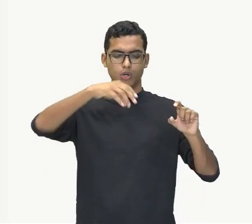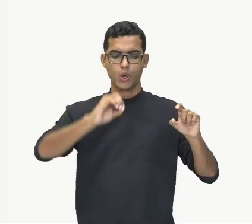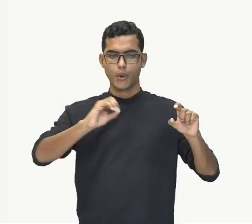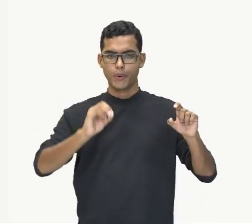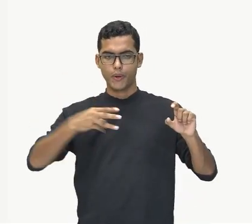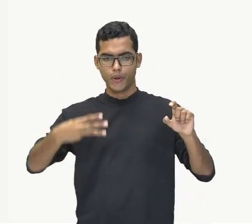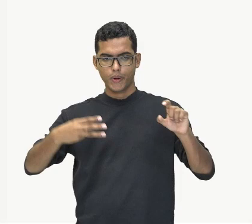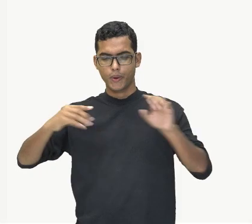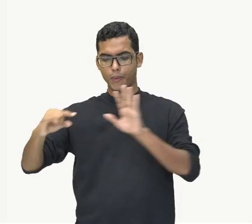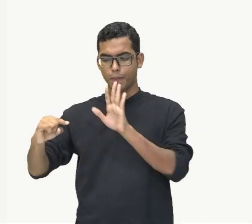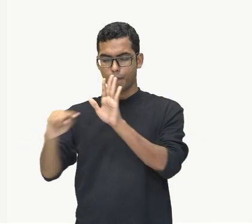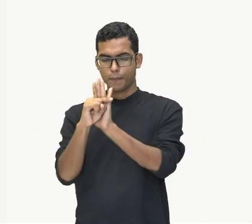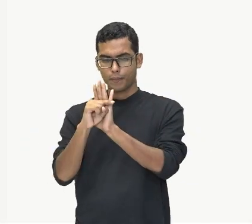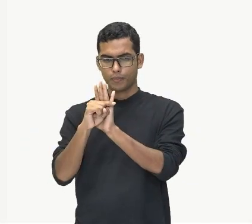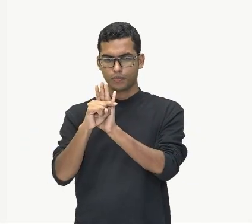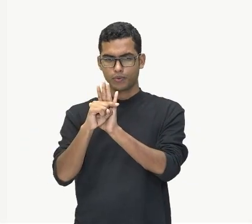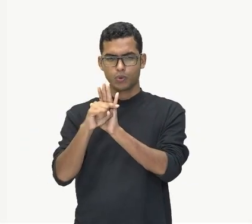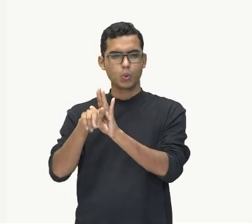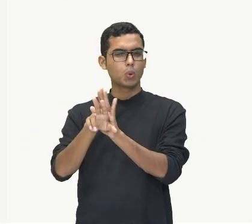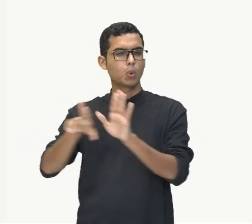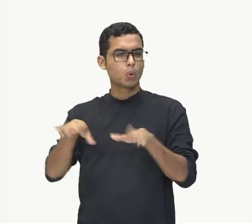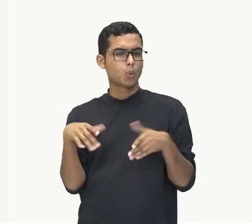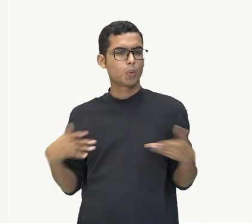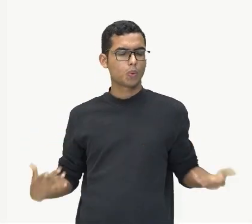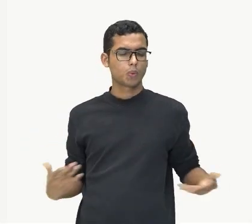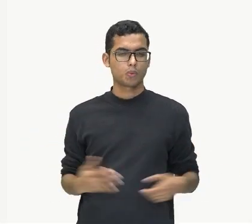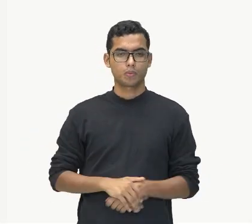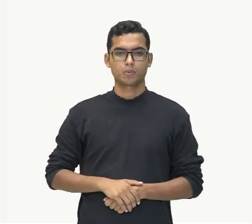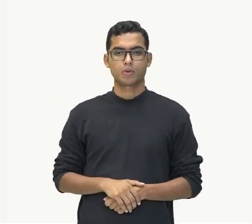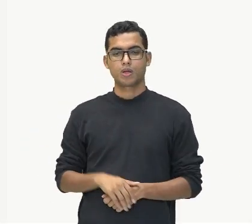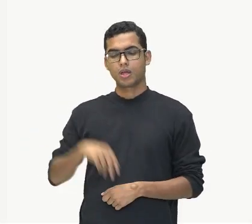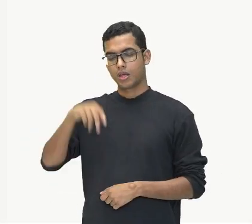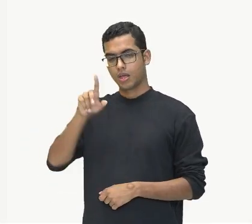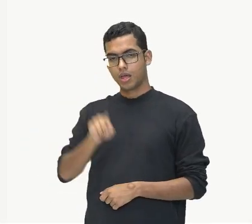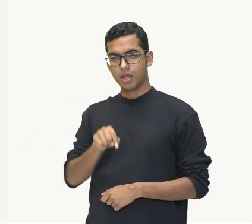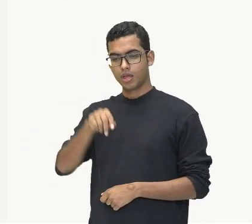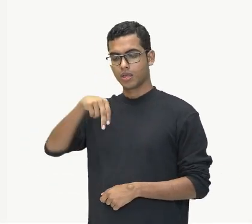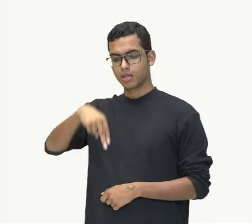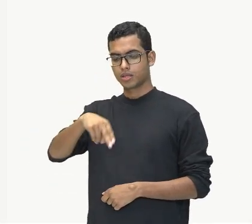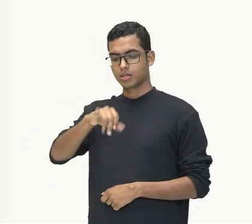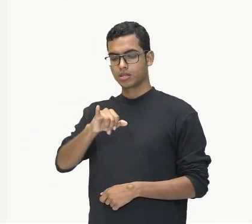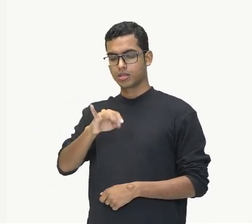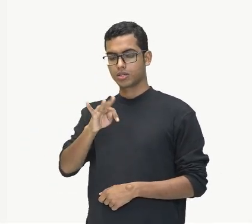Sabe como é o nome desse ânion? É nitrato.